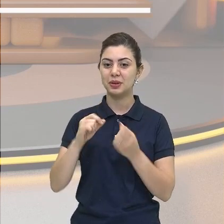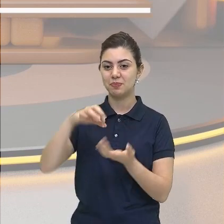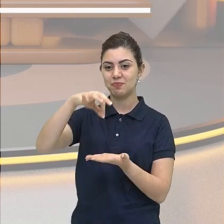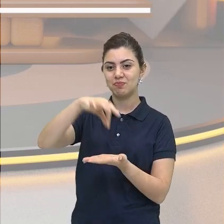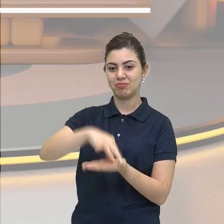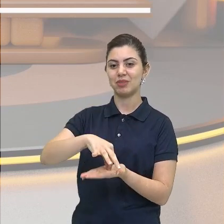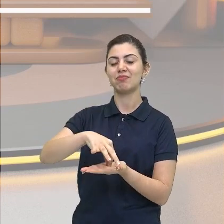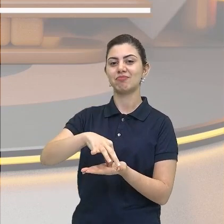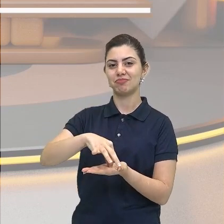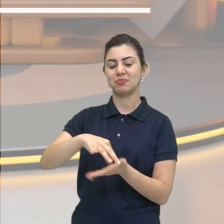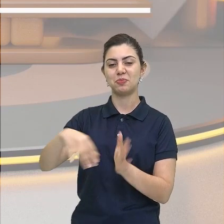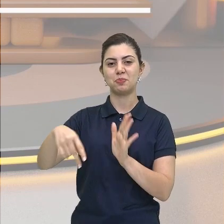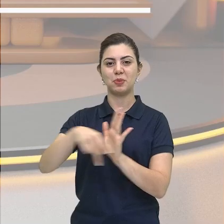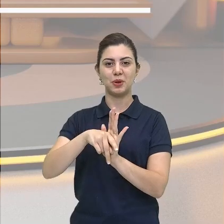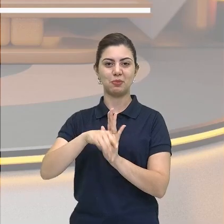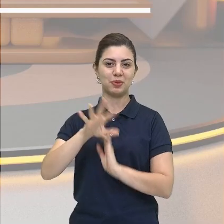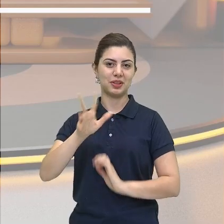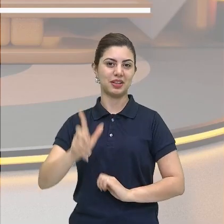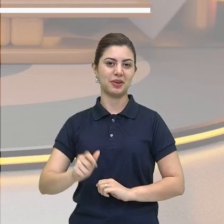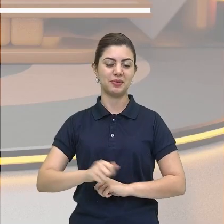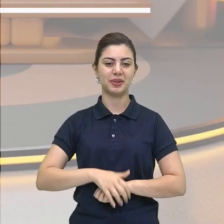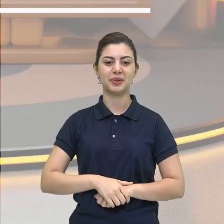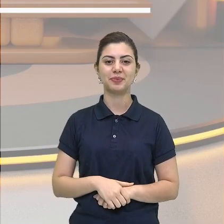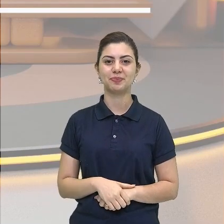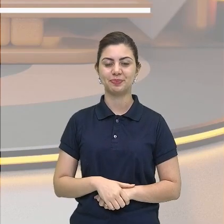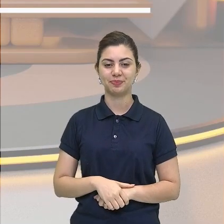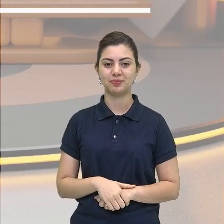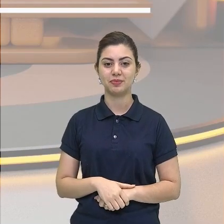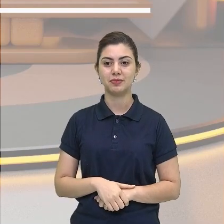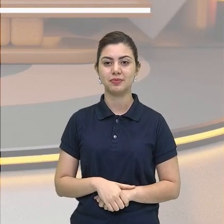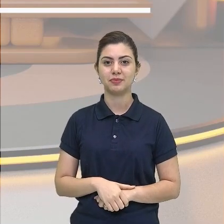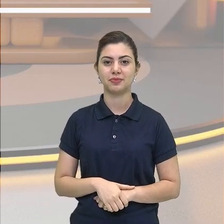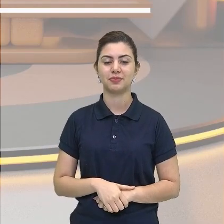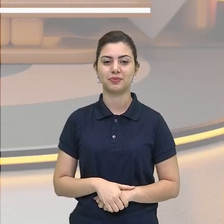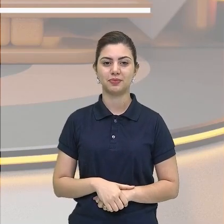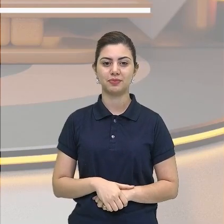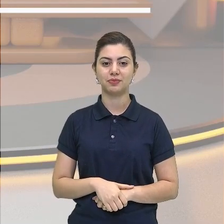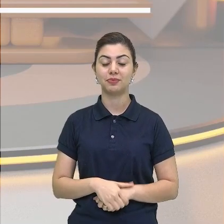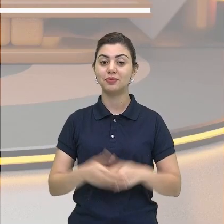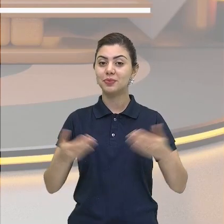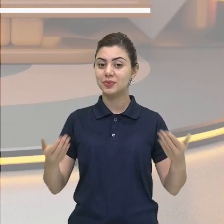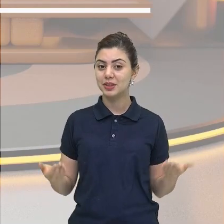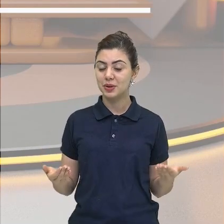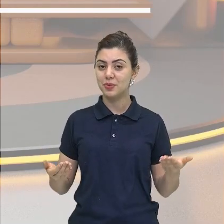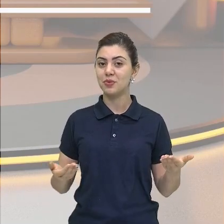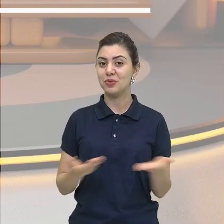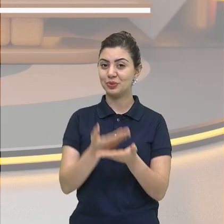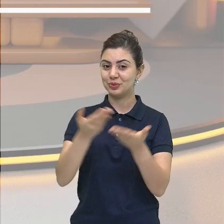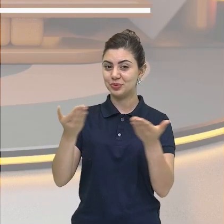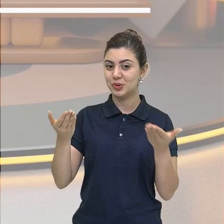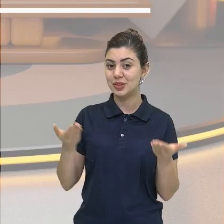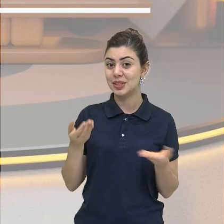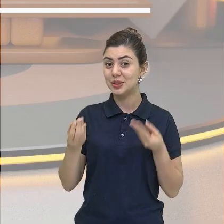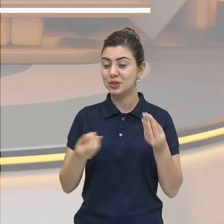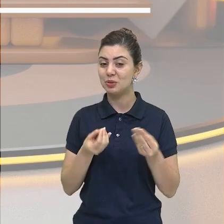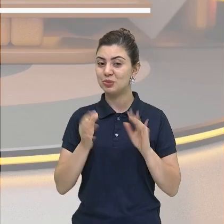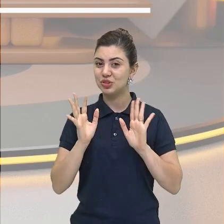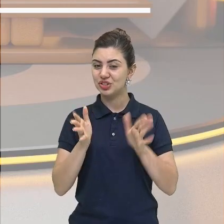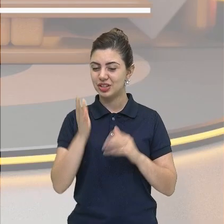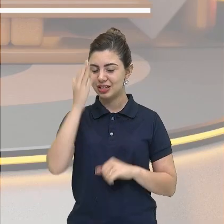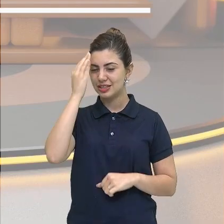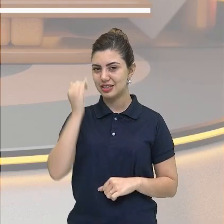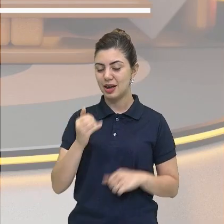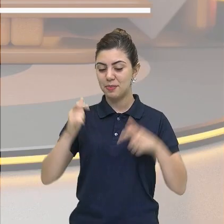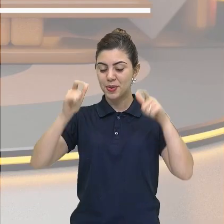marcando exatamente onde fica ele. Então, a partir desse momento que você já está